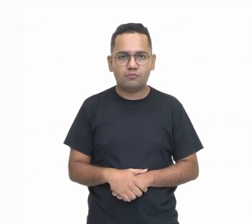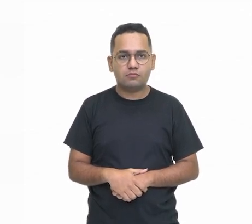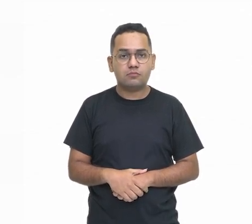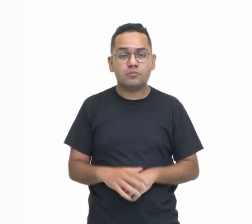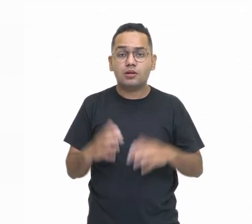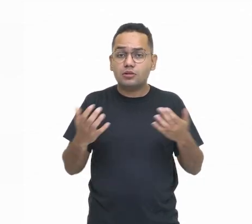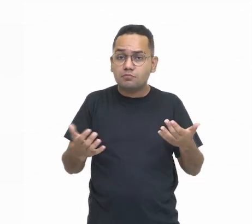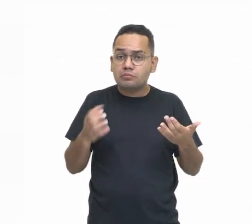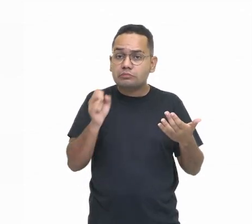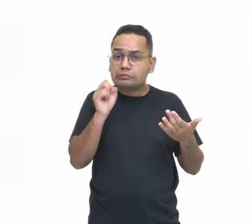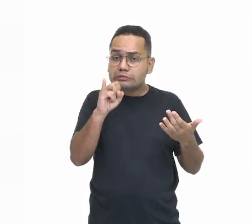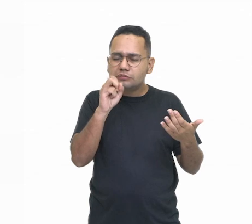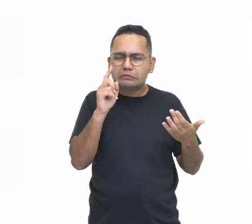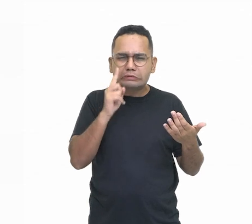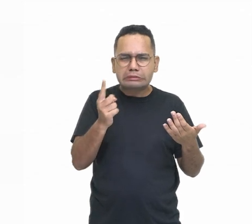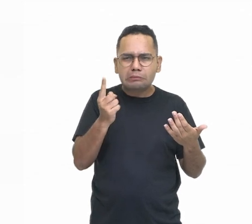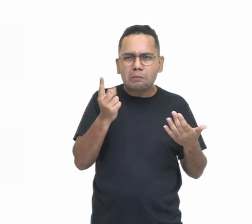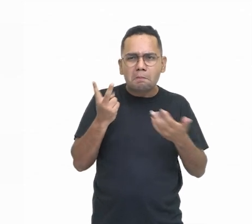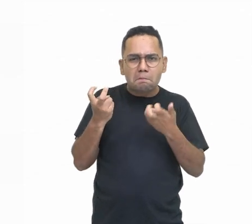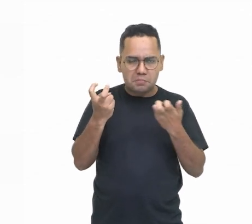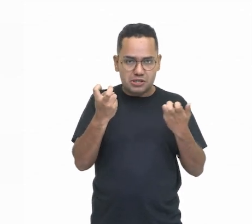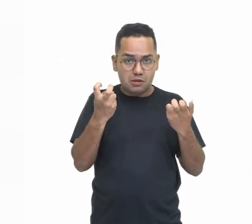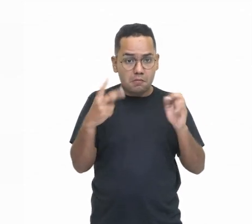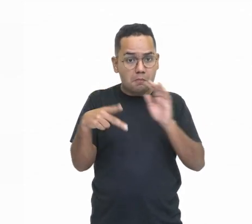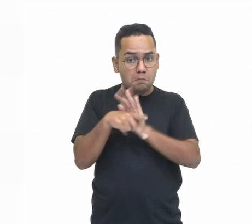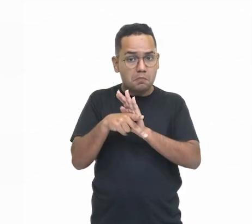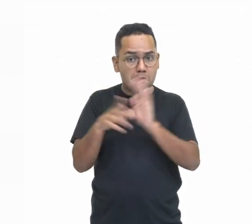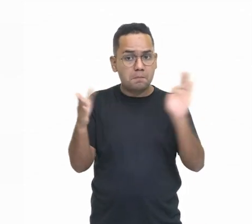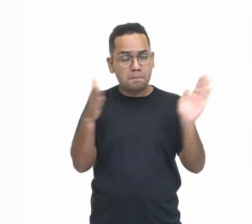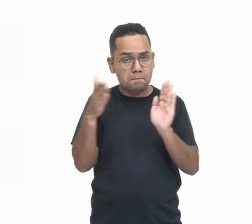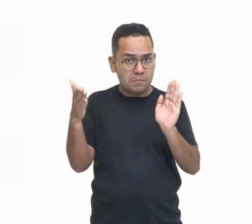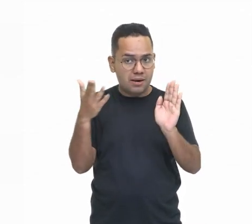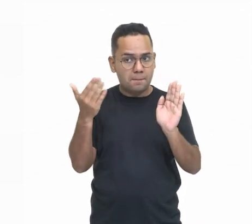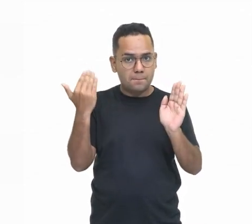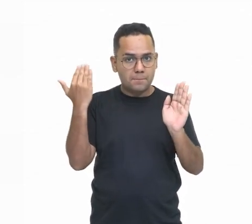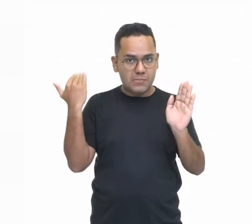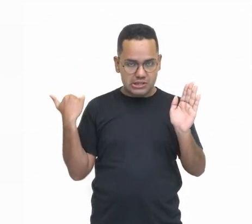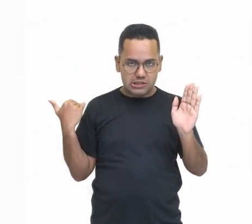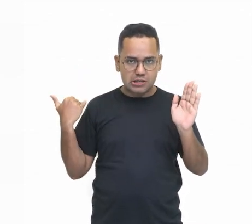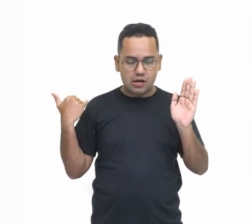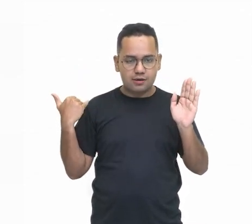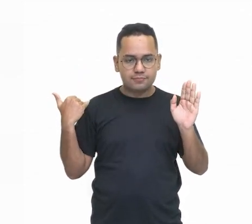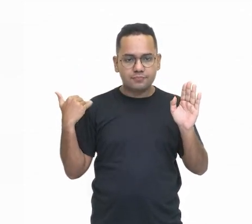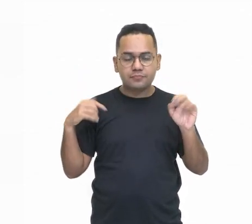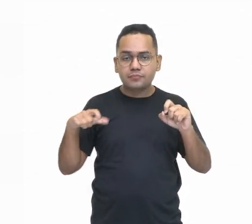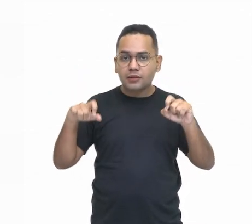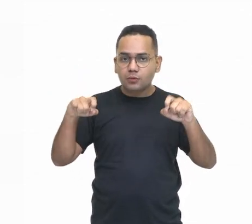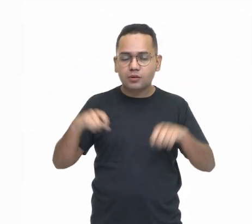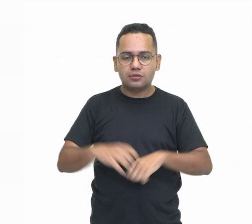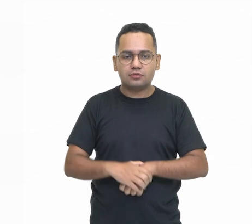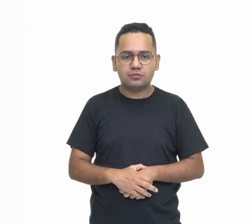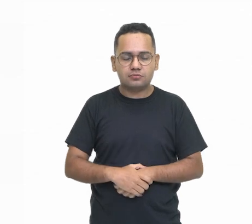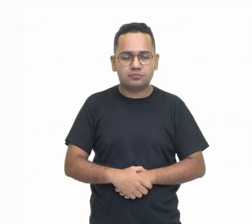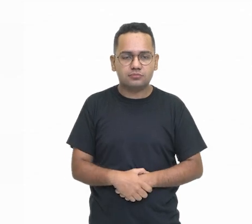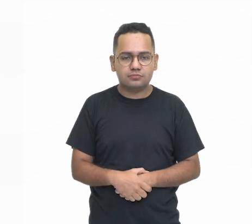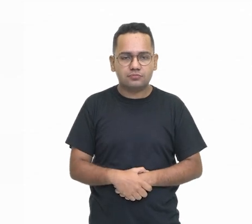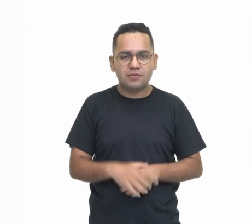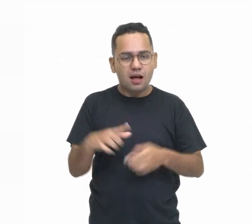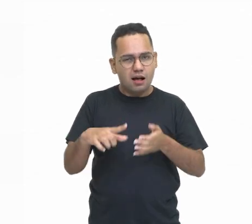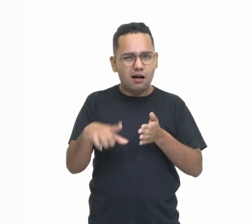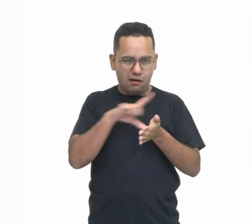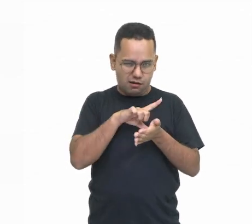se referindo a esse período histórico relacionado a antes da chegada